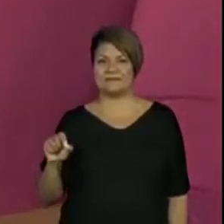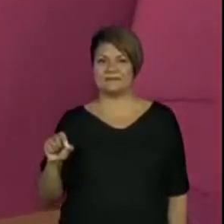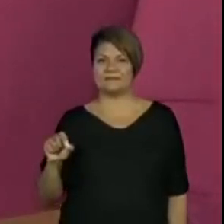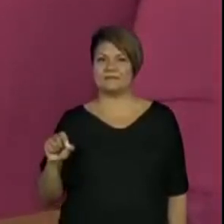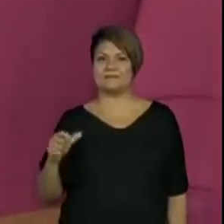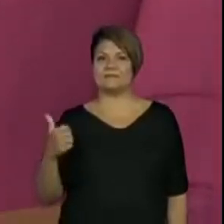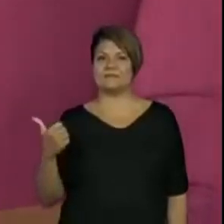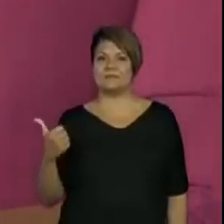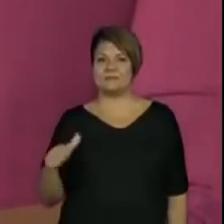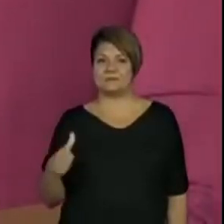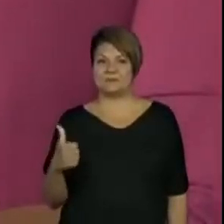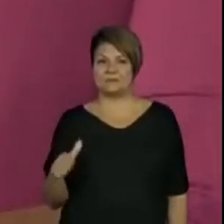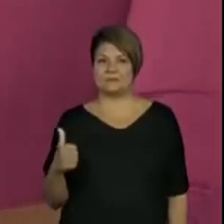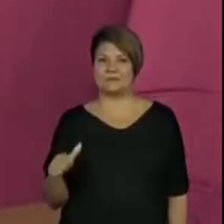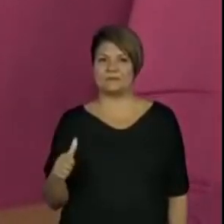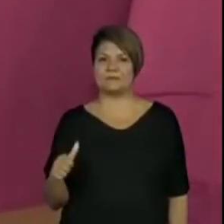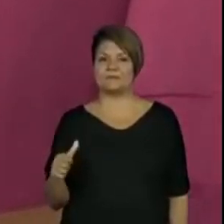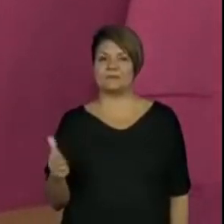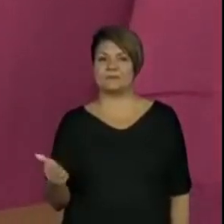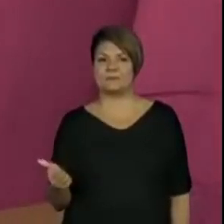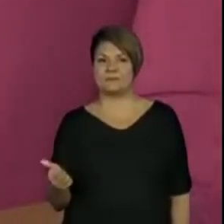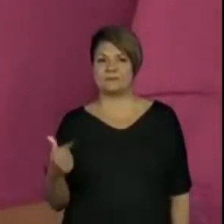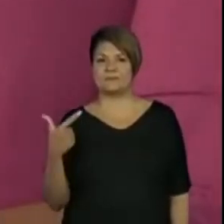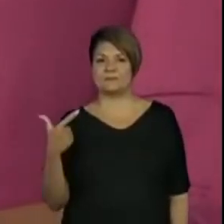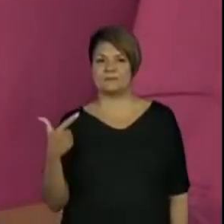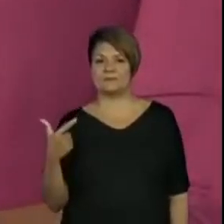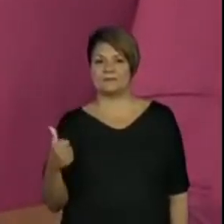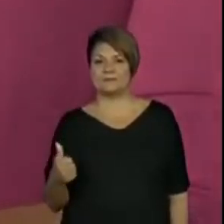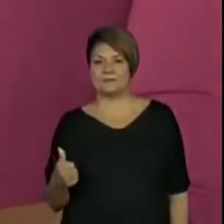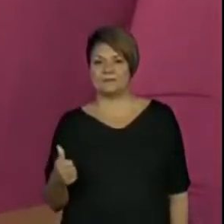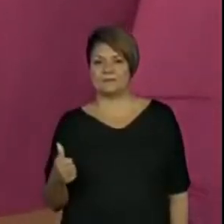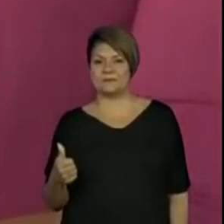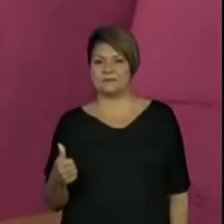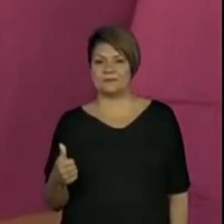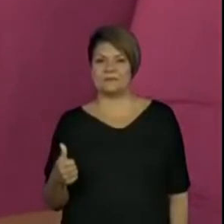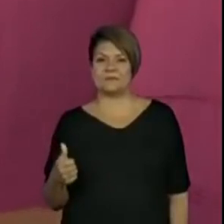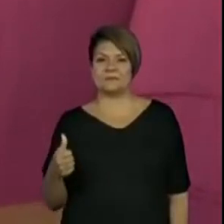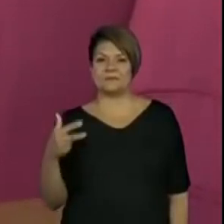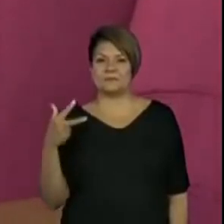10, 11, 12,